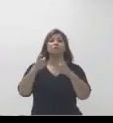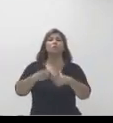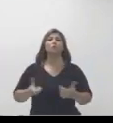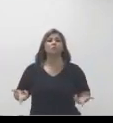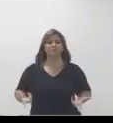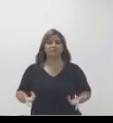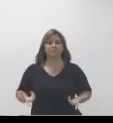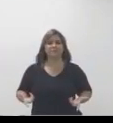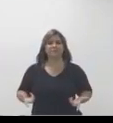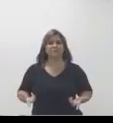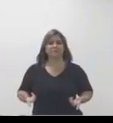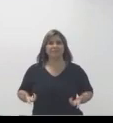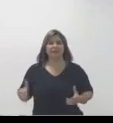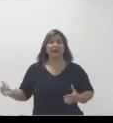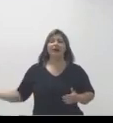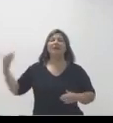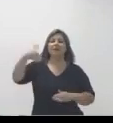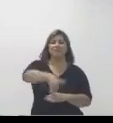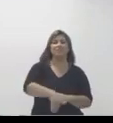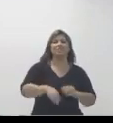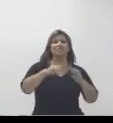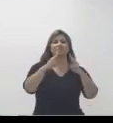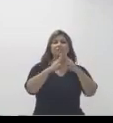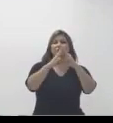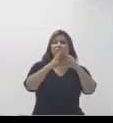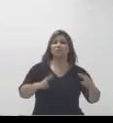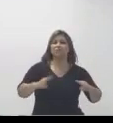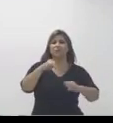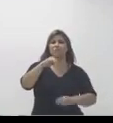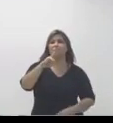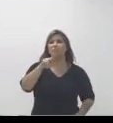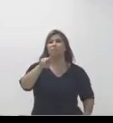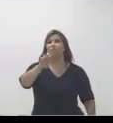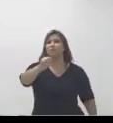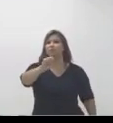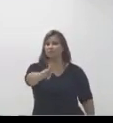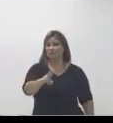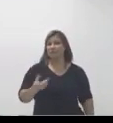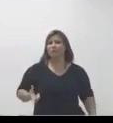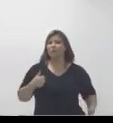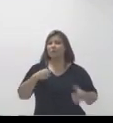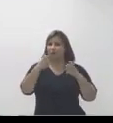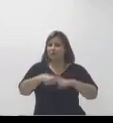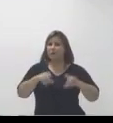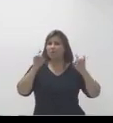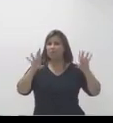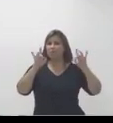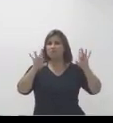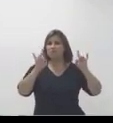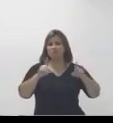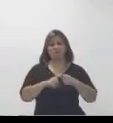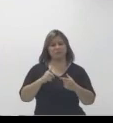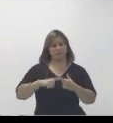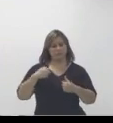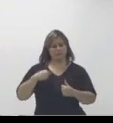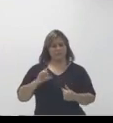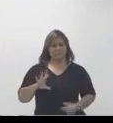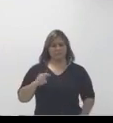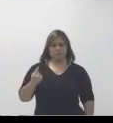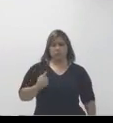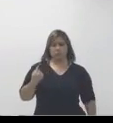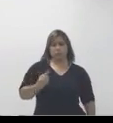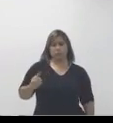queremos ir num museu nós queremos estar é aonde a arte exposta e não é porque o usuário de saúde mental